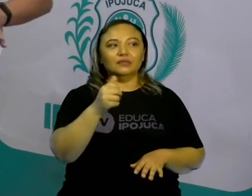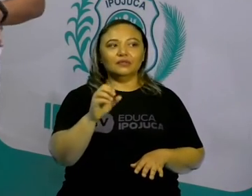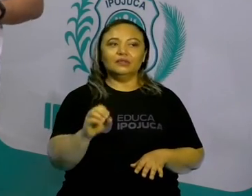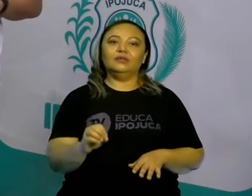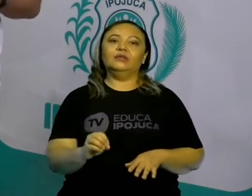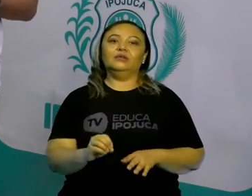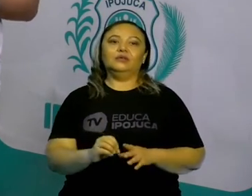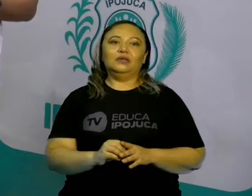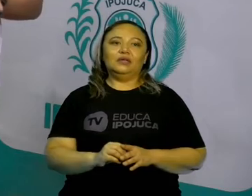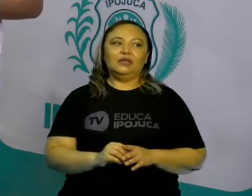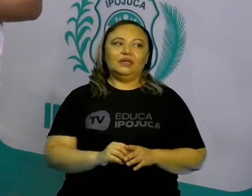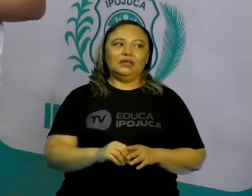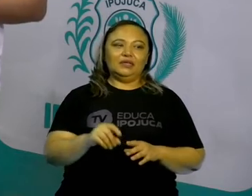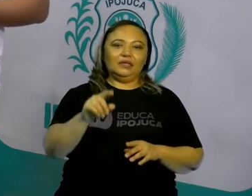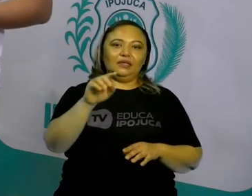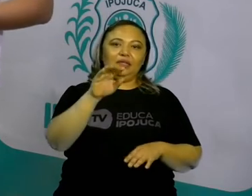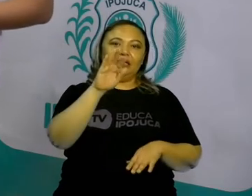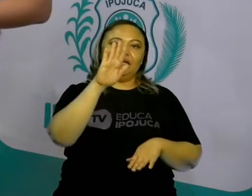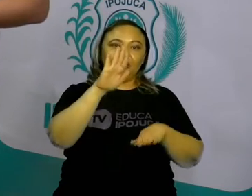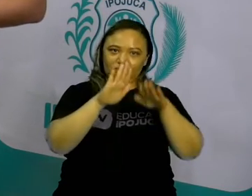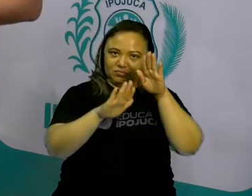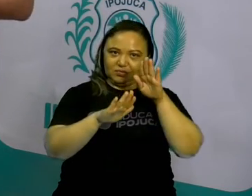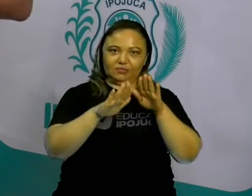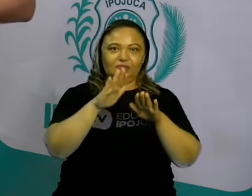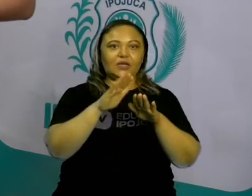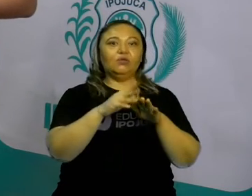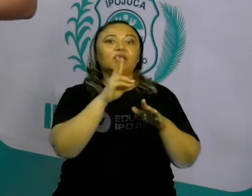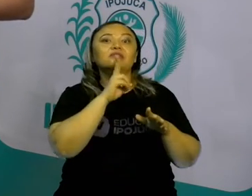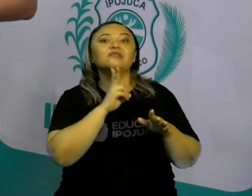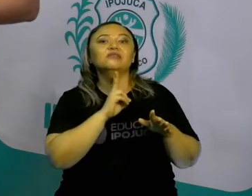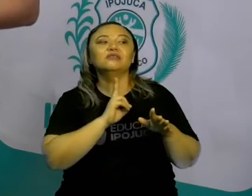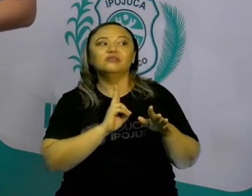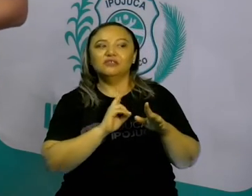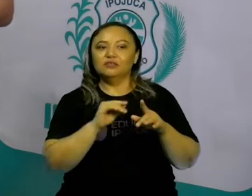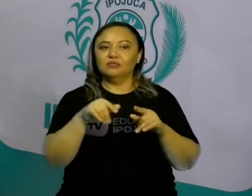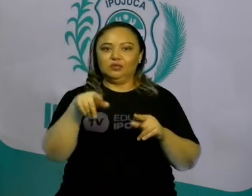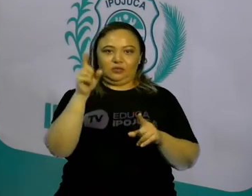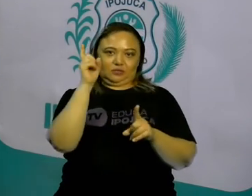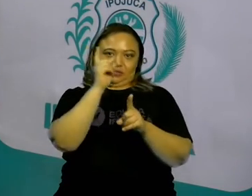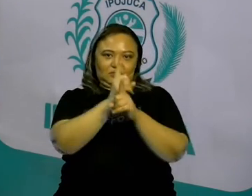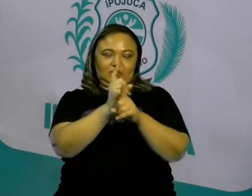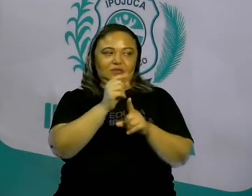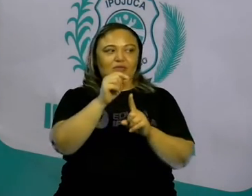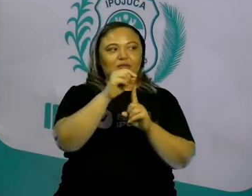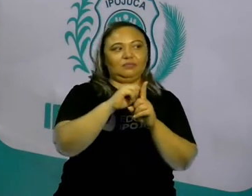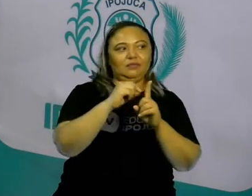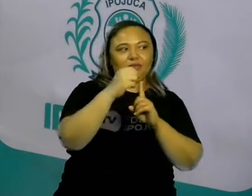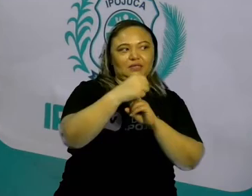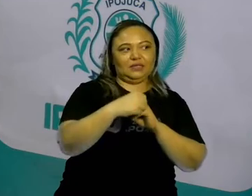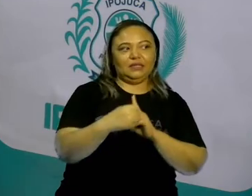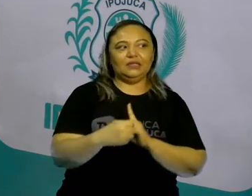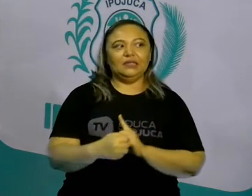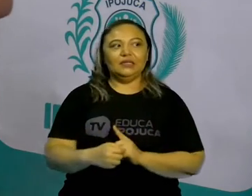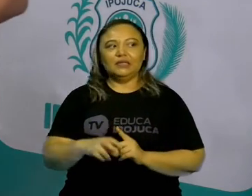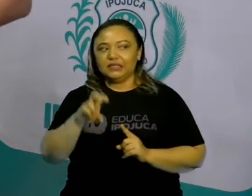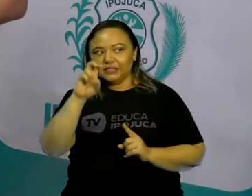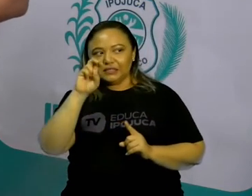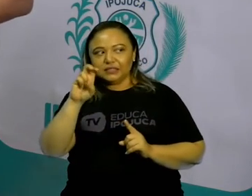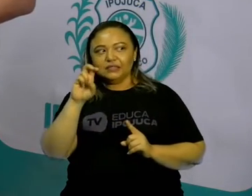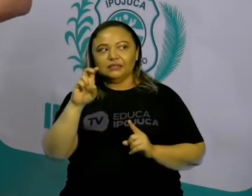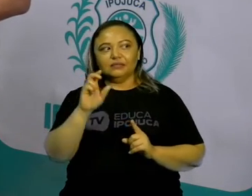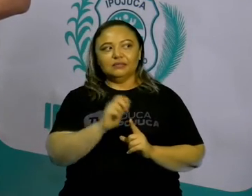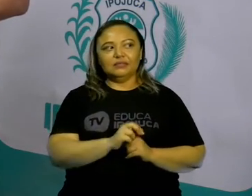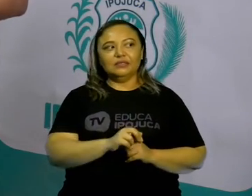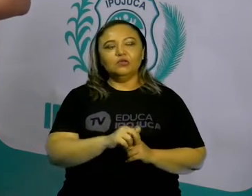chama algum evento o evento que a gente deseja que é encontrar uma banana com cinco bananas responder